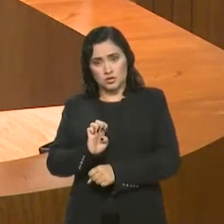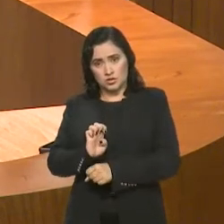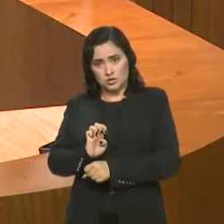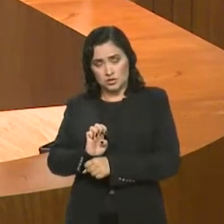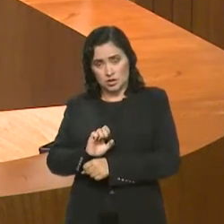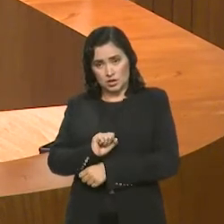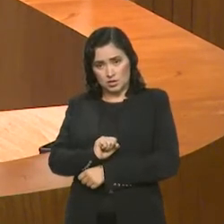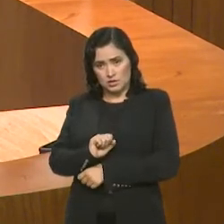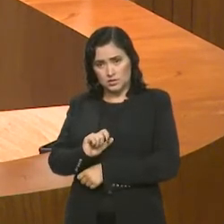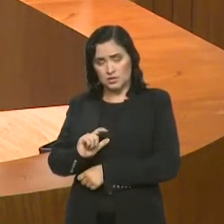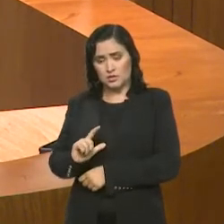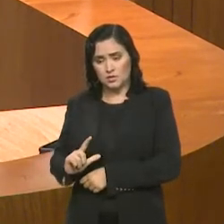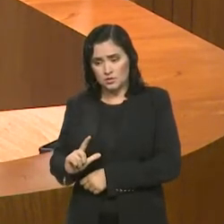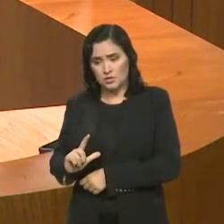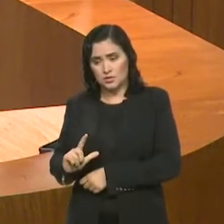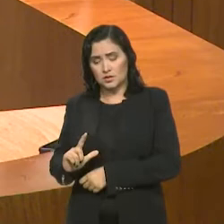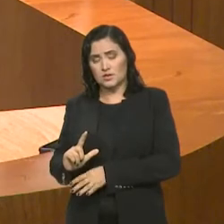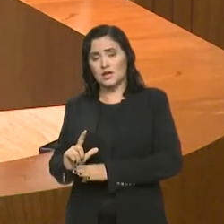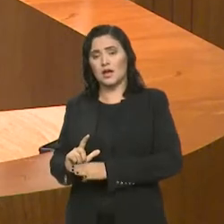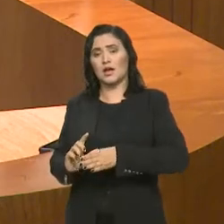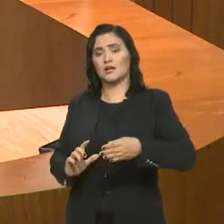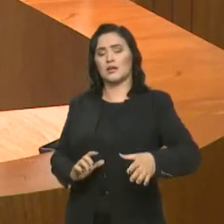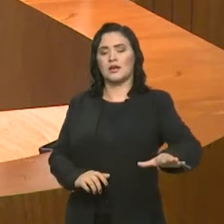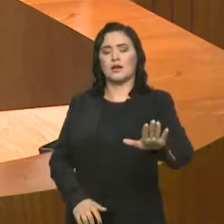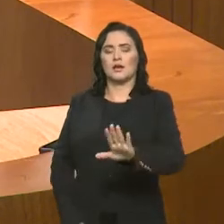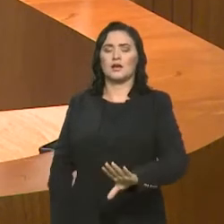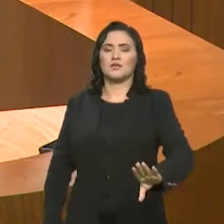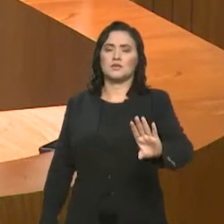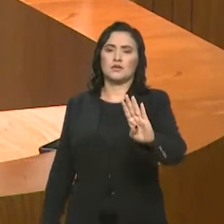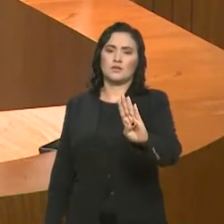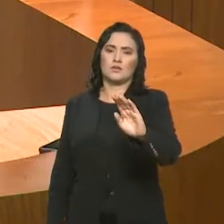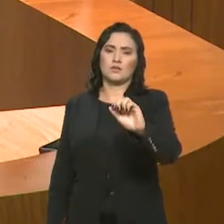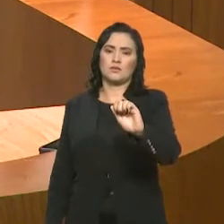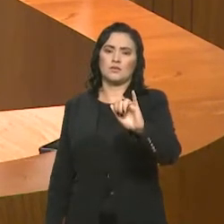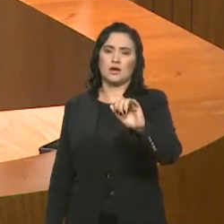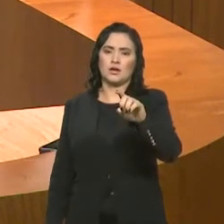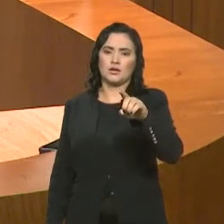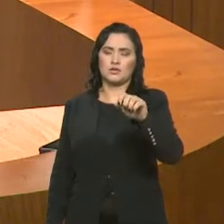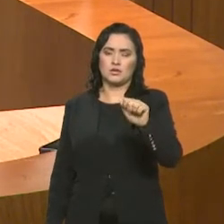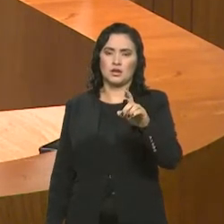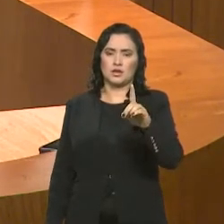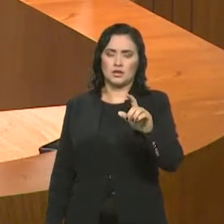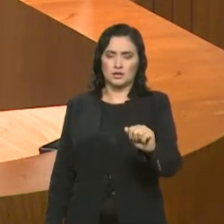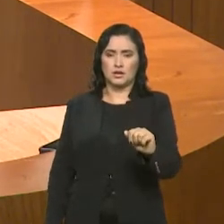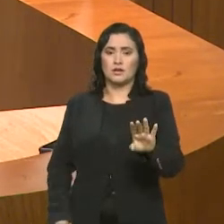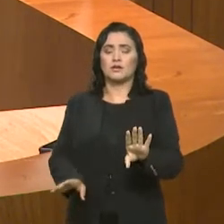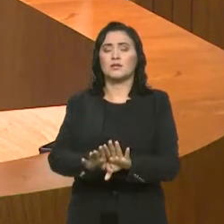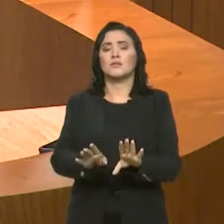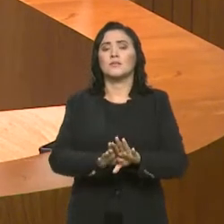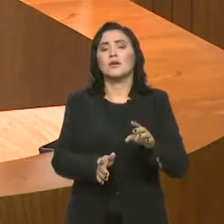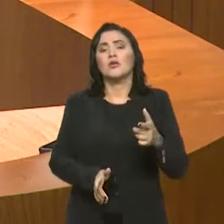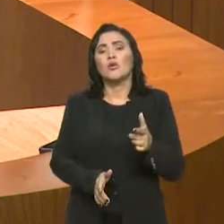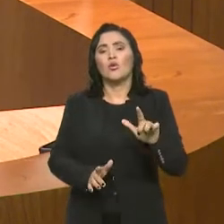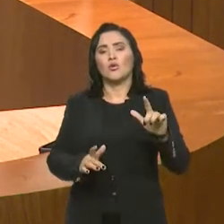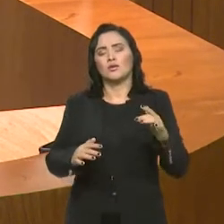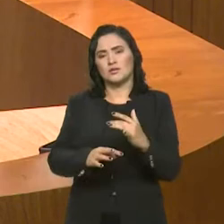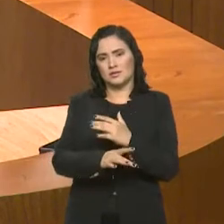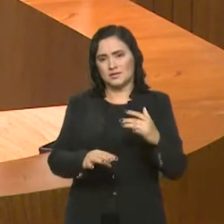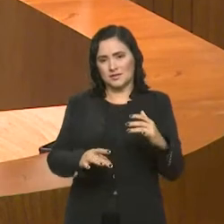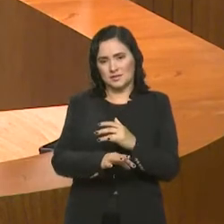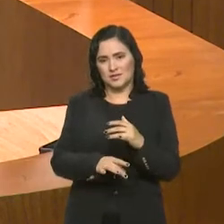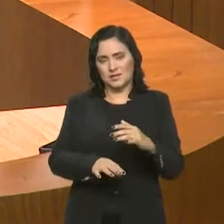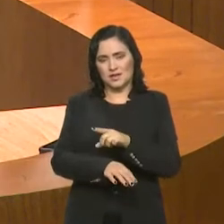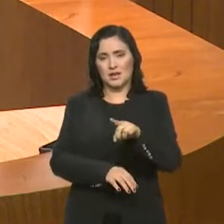capital, principalmente, a nossa Baixada e demais cidades que